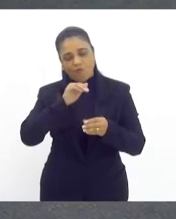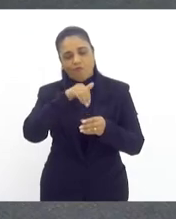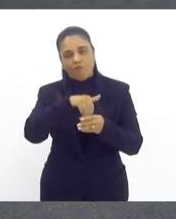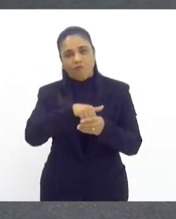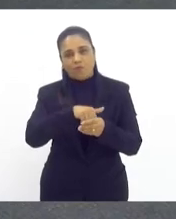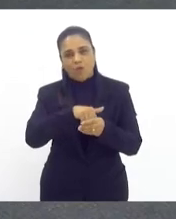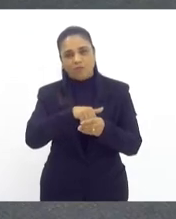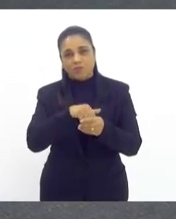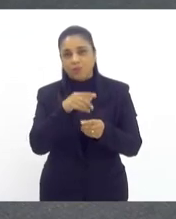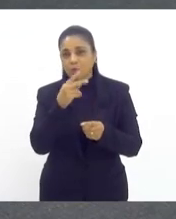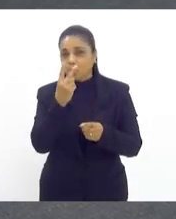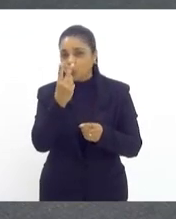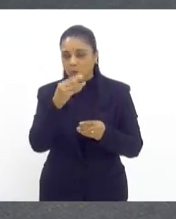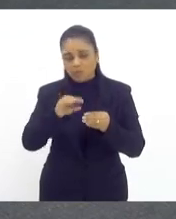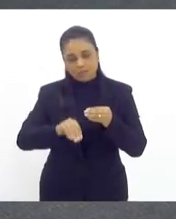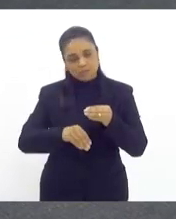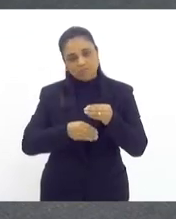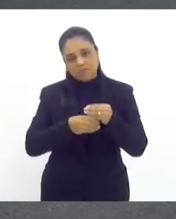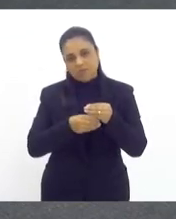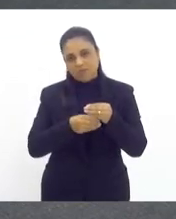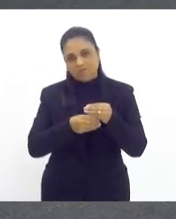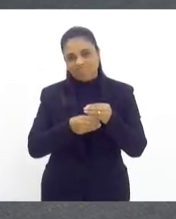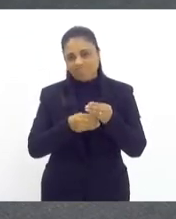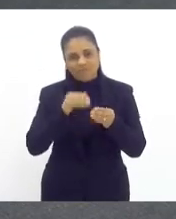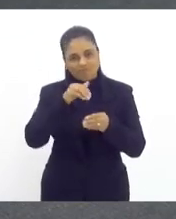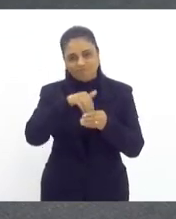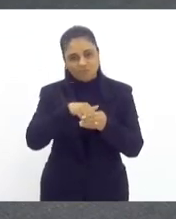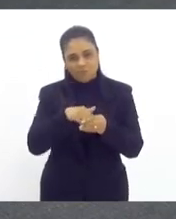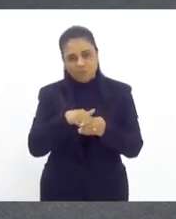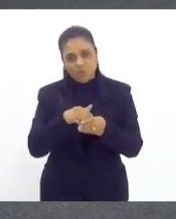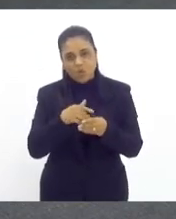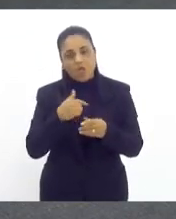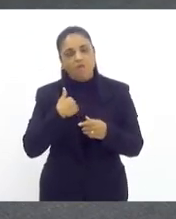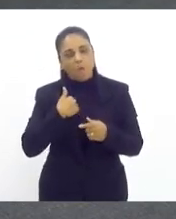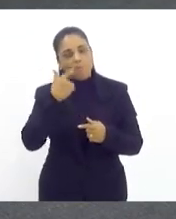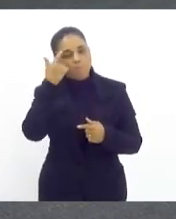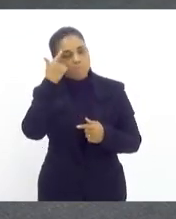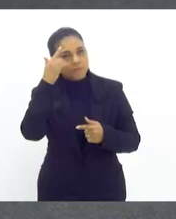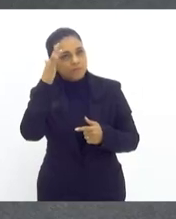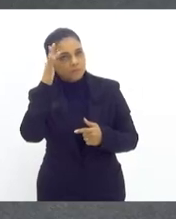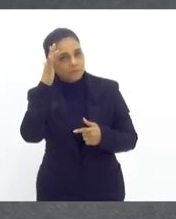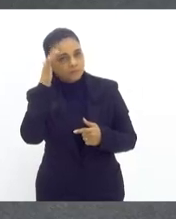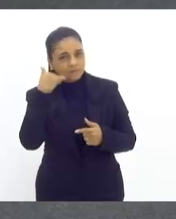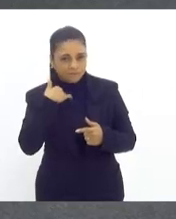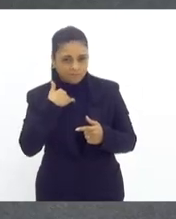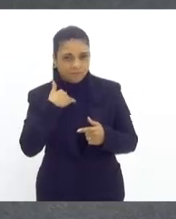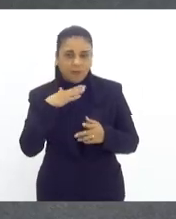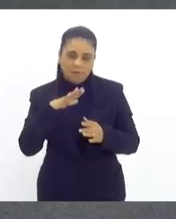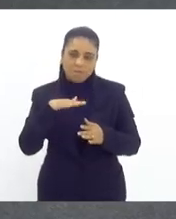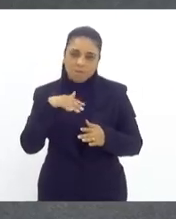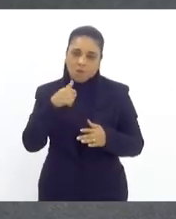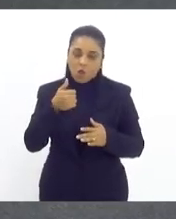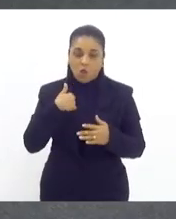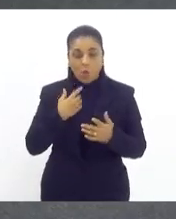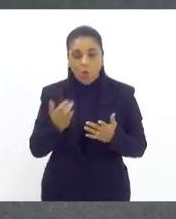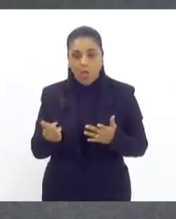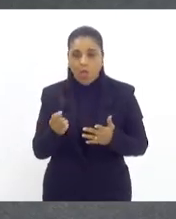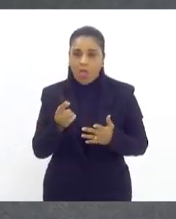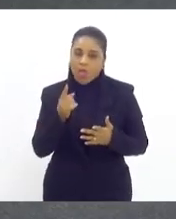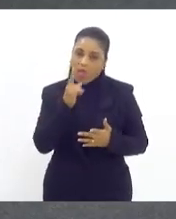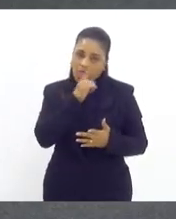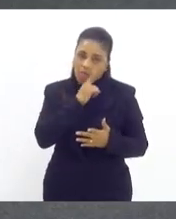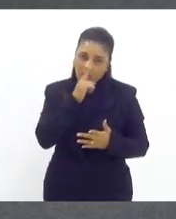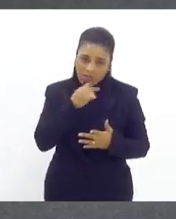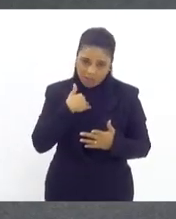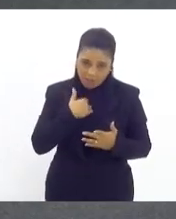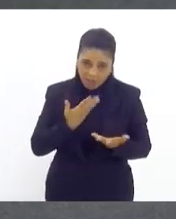momento que tem duas em menos deputados mas está lotado a refletir mais e quem sabe eu posso estar equivocada mas de qualquer